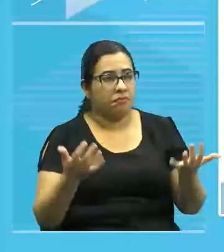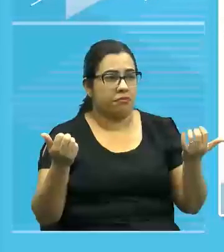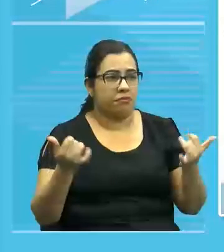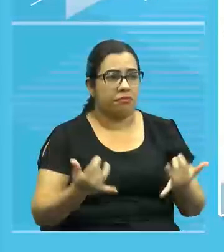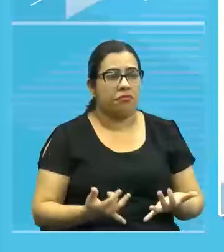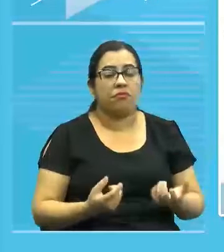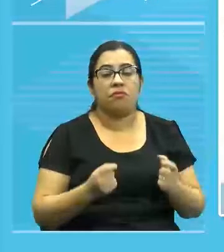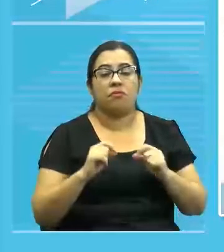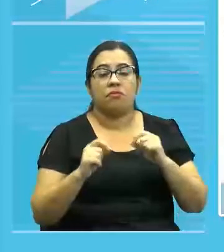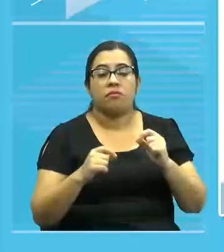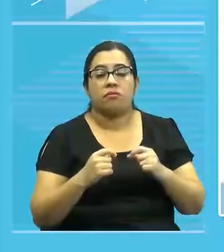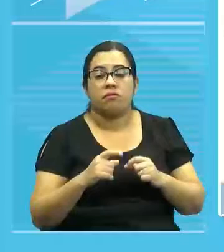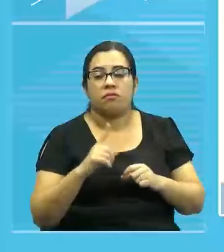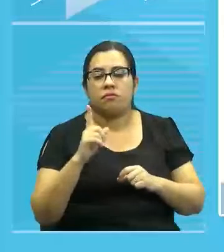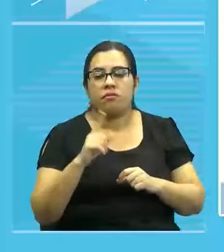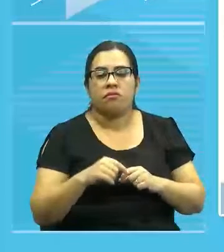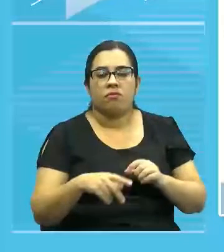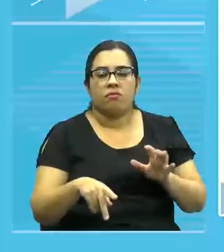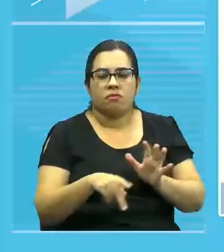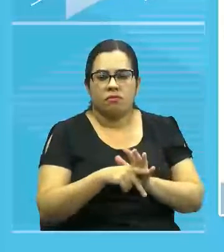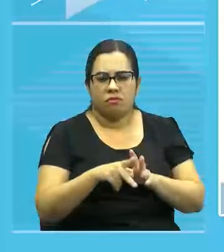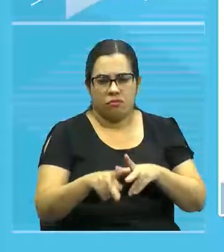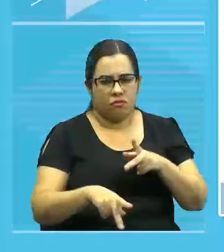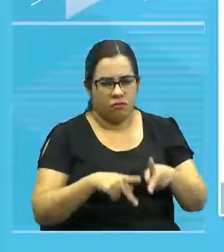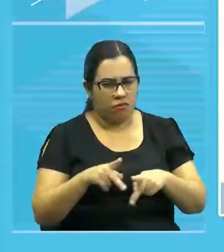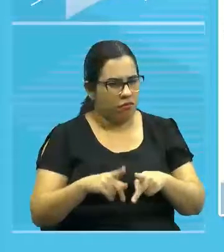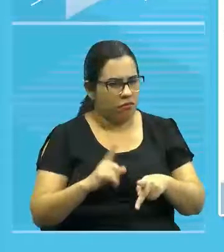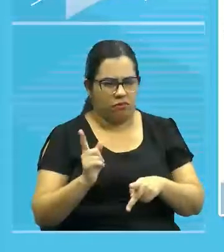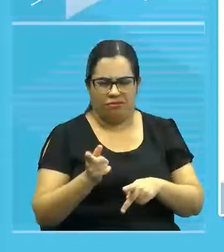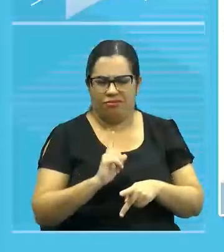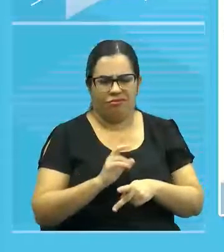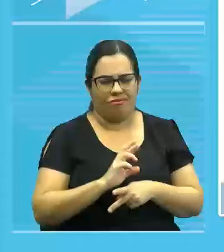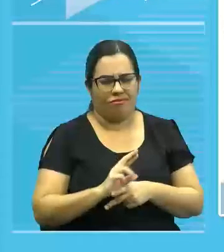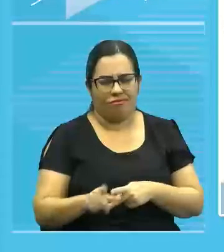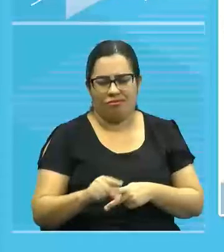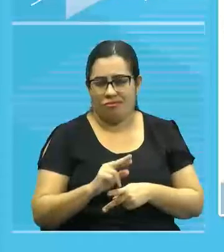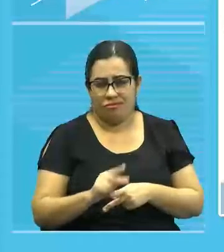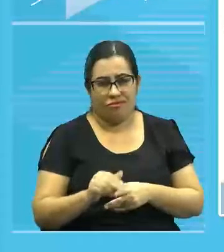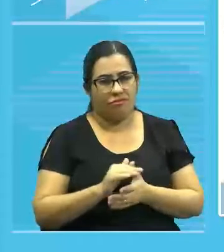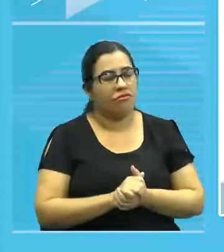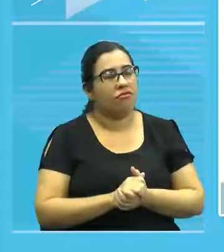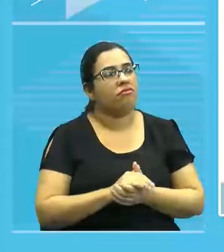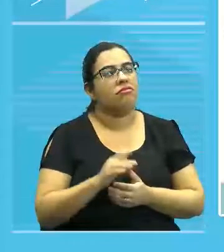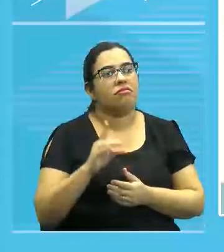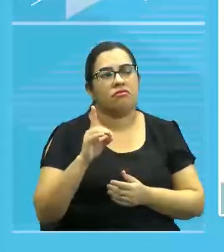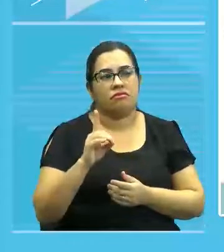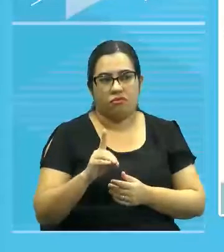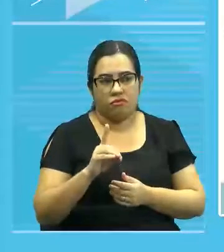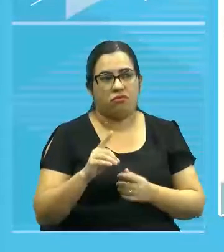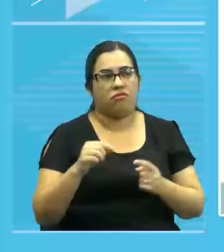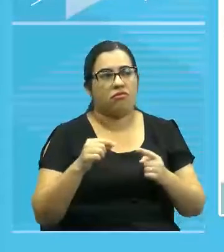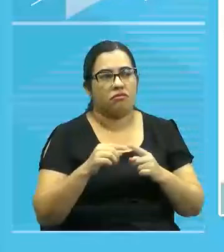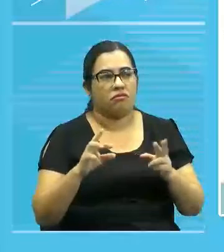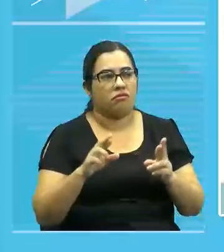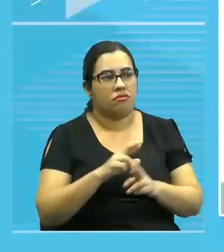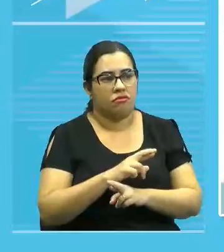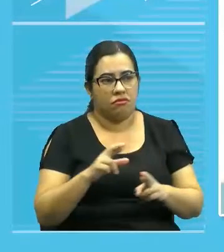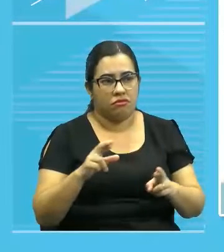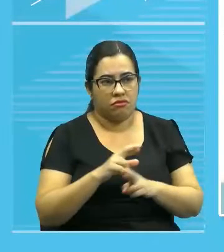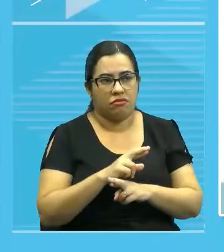riquezas pertencentes aos povos indígenas não é isso né a letra D relacionar a